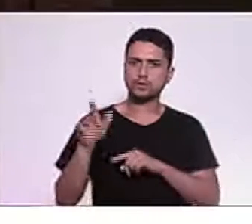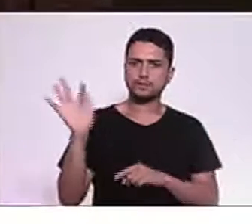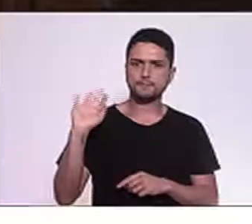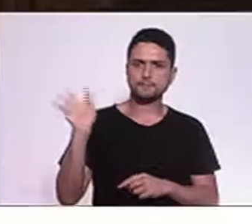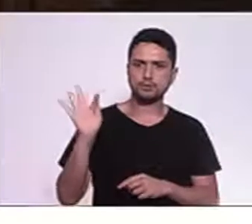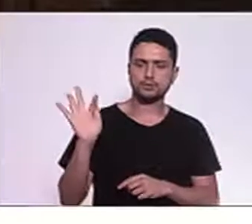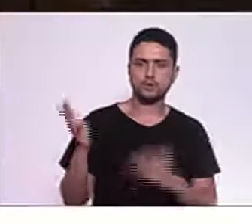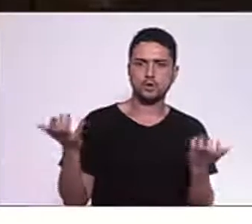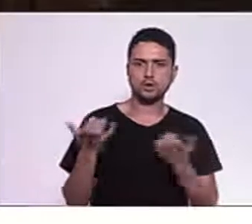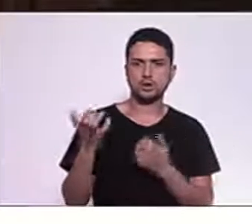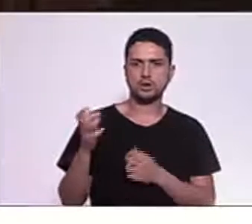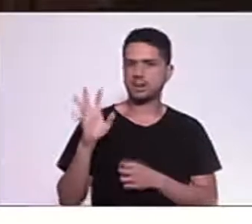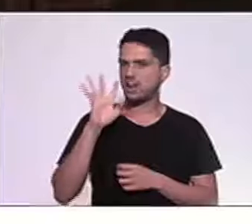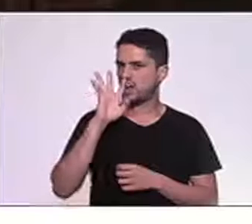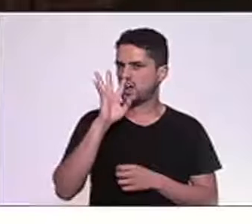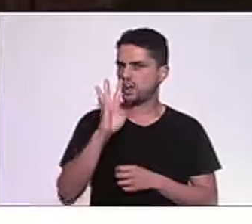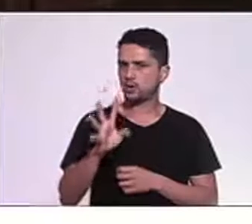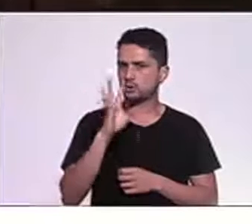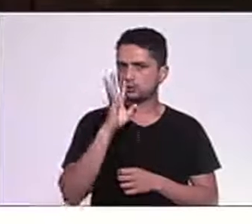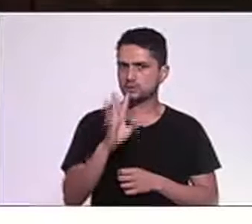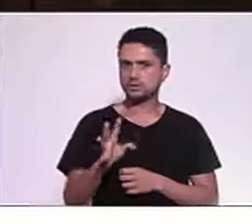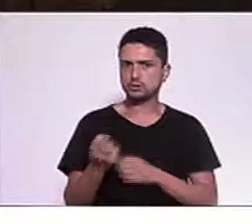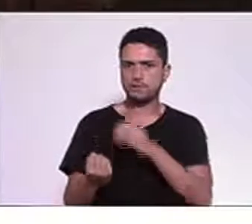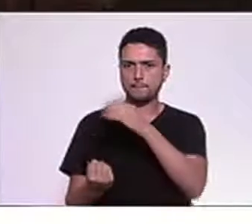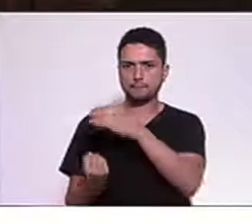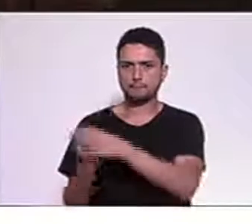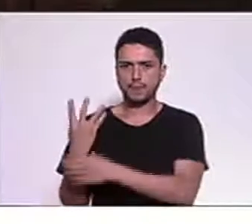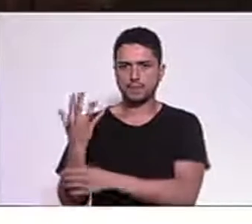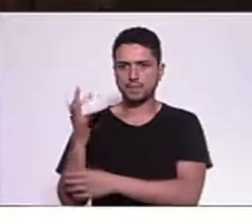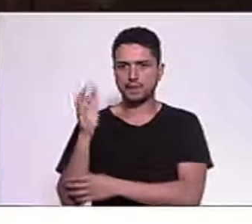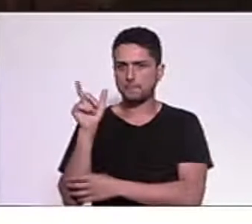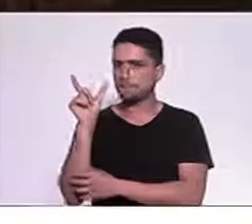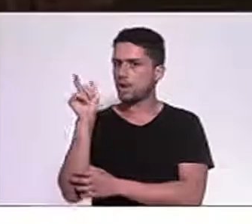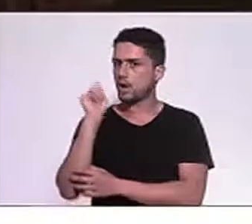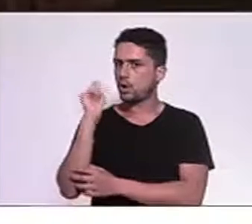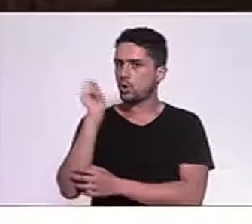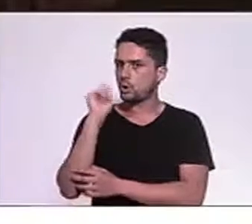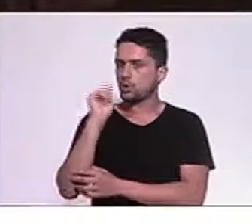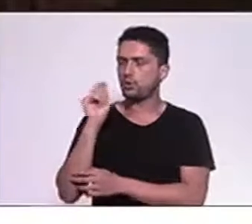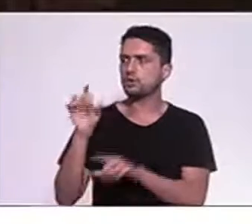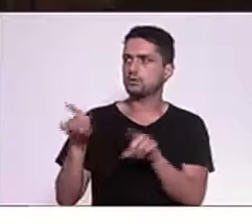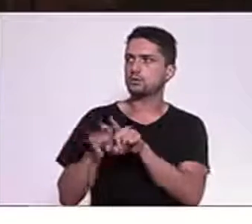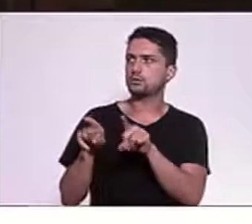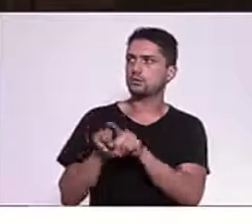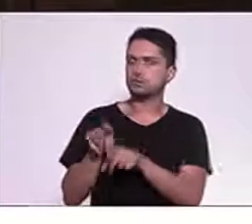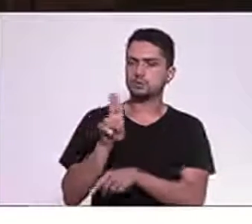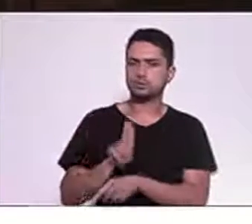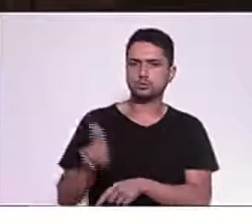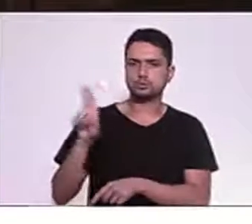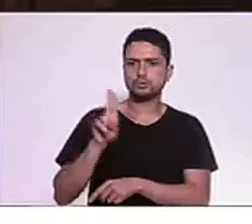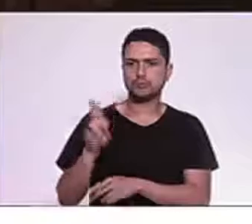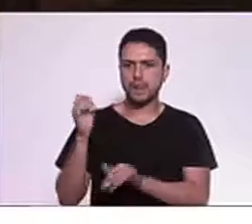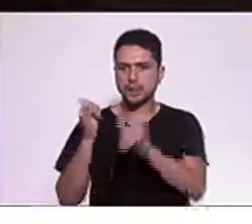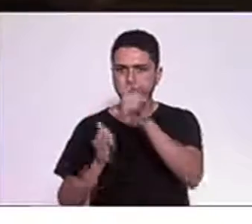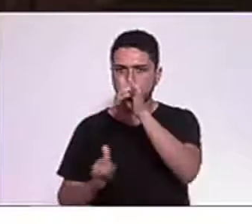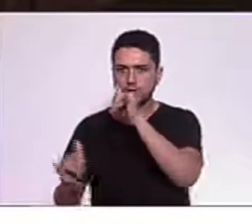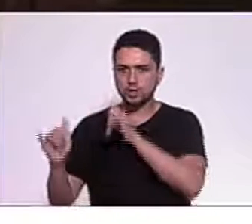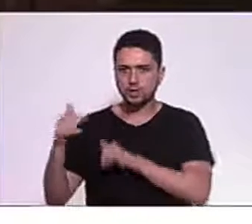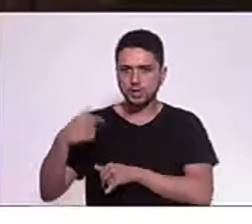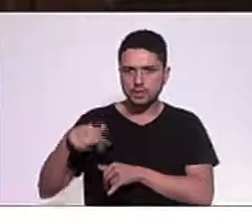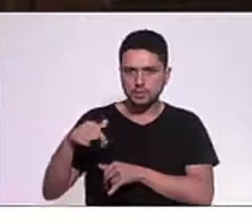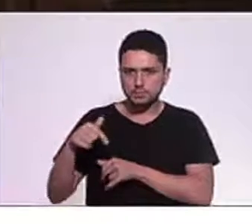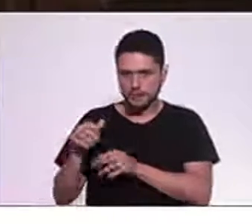Nacional dos Dirigentes das Instituições Federais de Ensino Superior, que de maneira veemente, mas bem